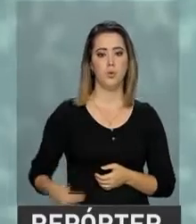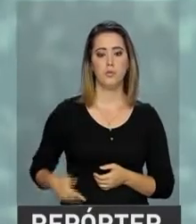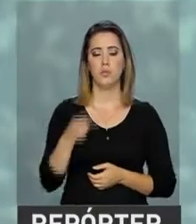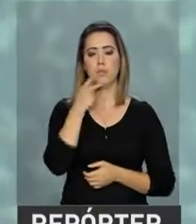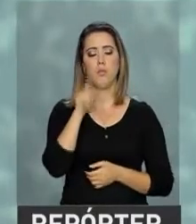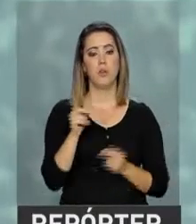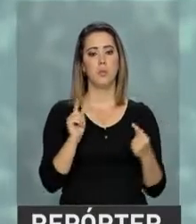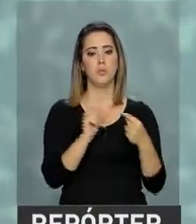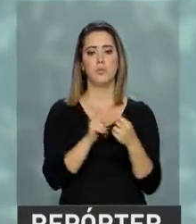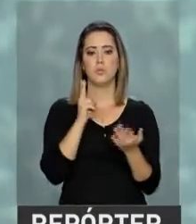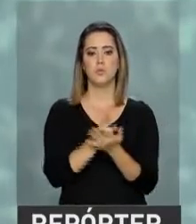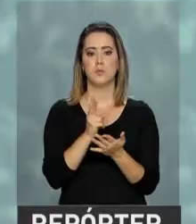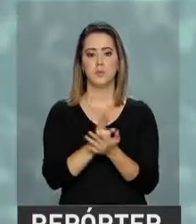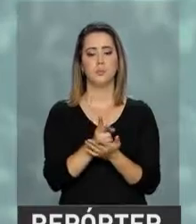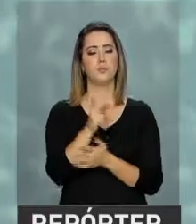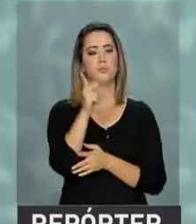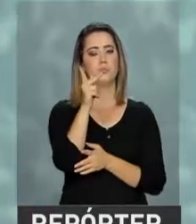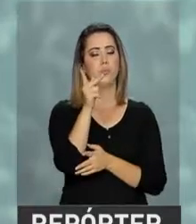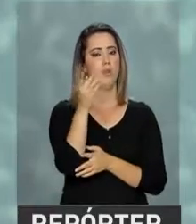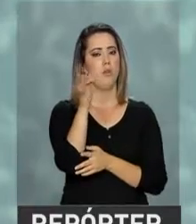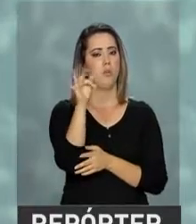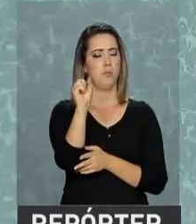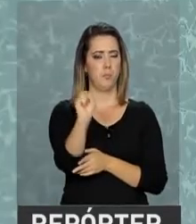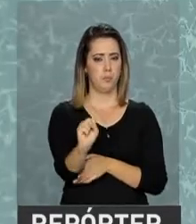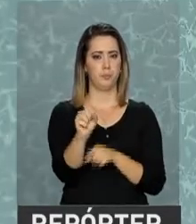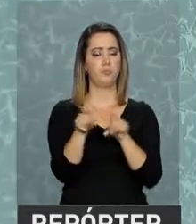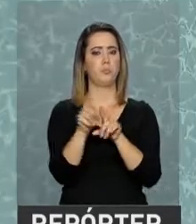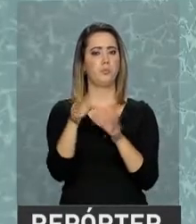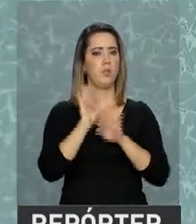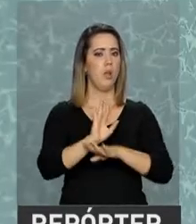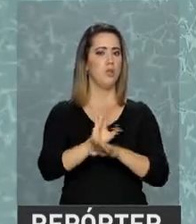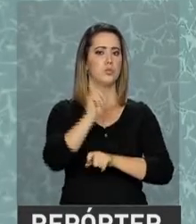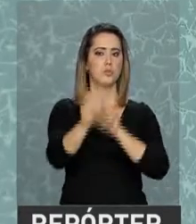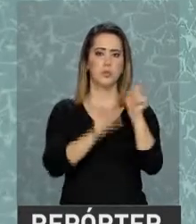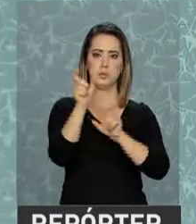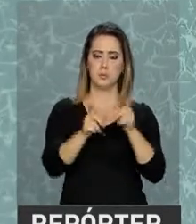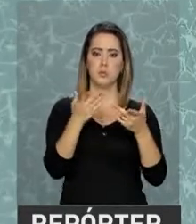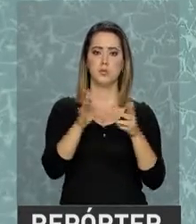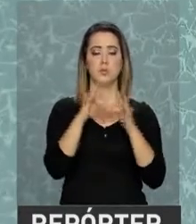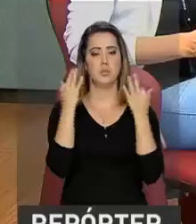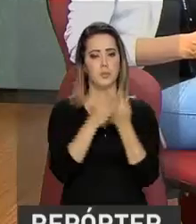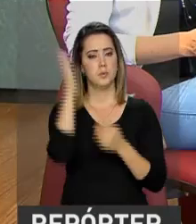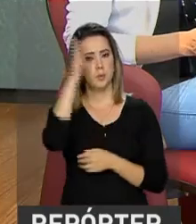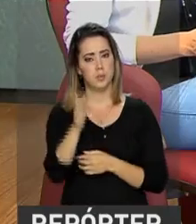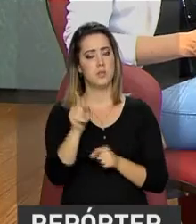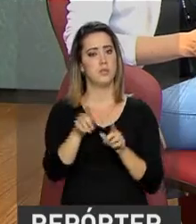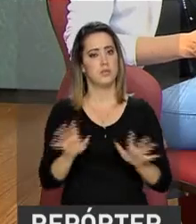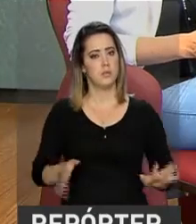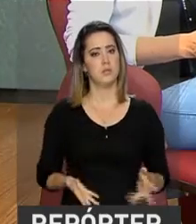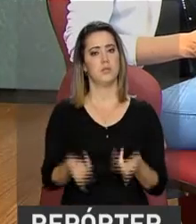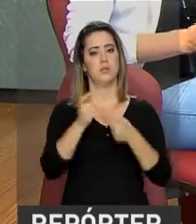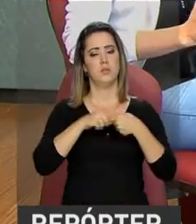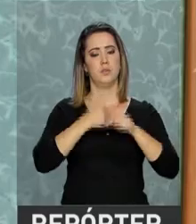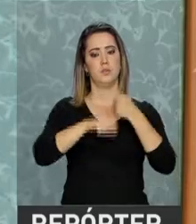ação tem o mesmo objetivo da liberação das contas inativas do fgts beneficiará família brasileira e acelerar a recuperação da